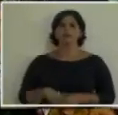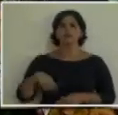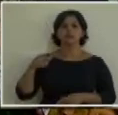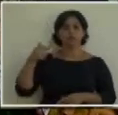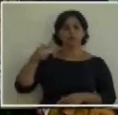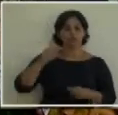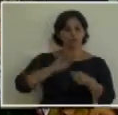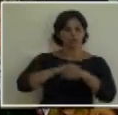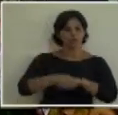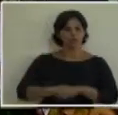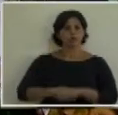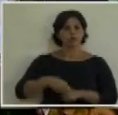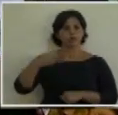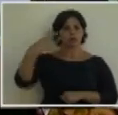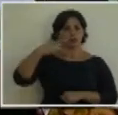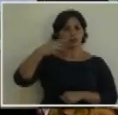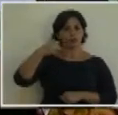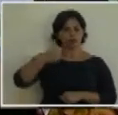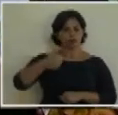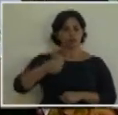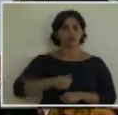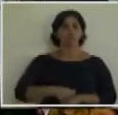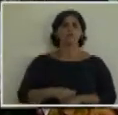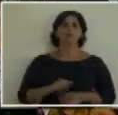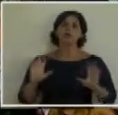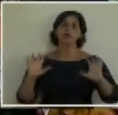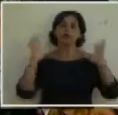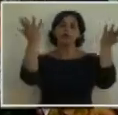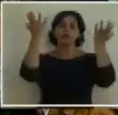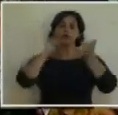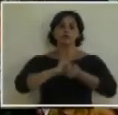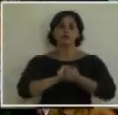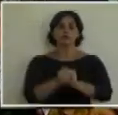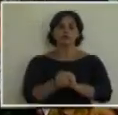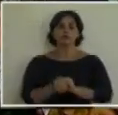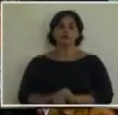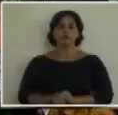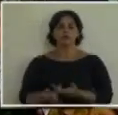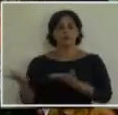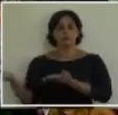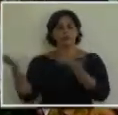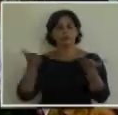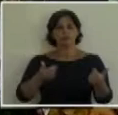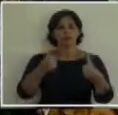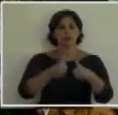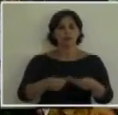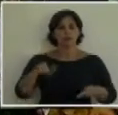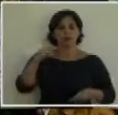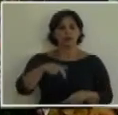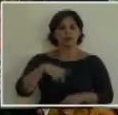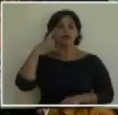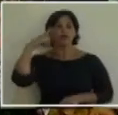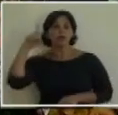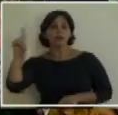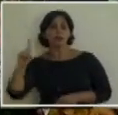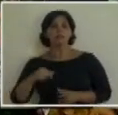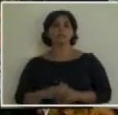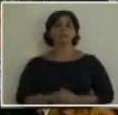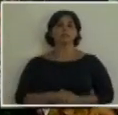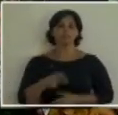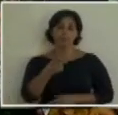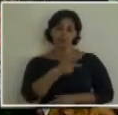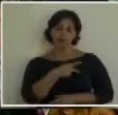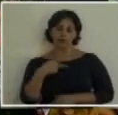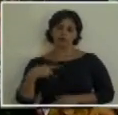e 19h. Dia 31, a festa das torcidas. Venha estar conosco e